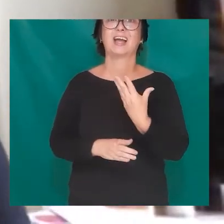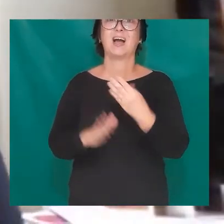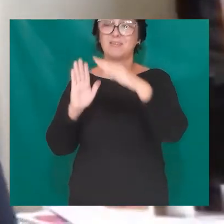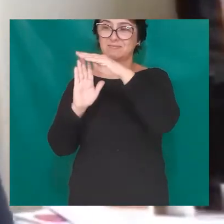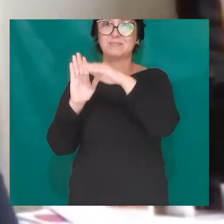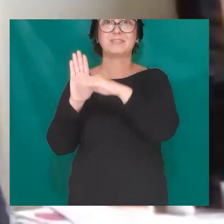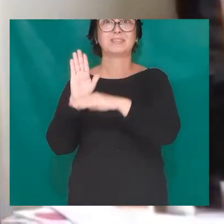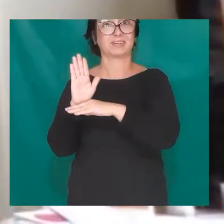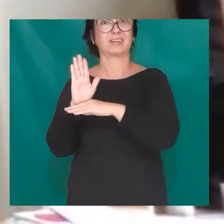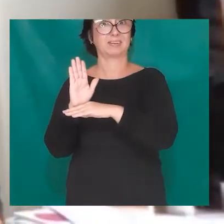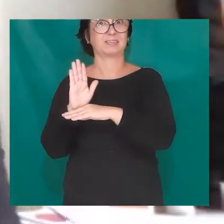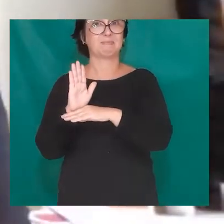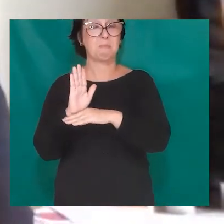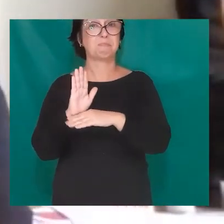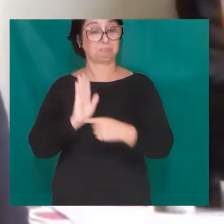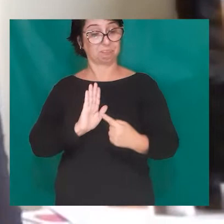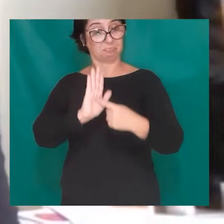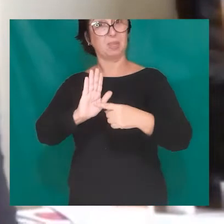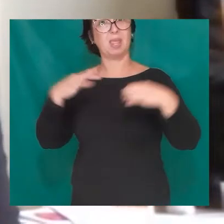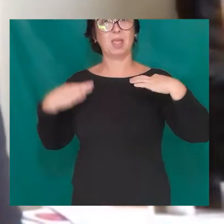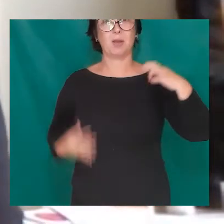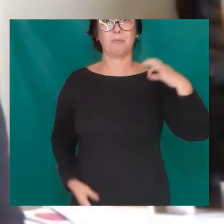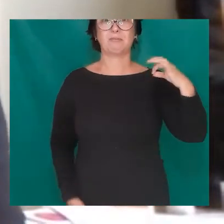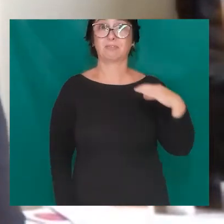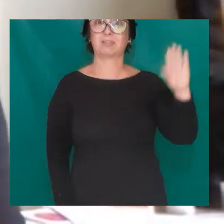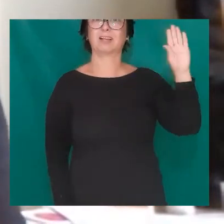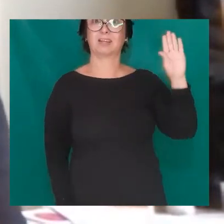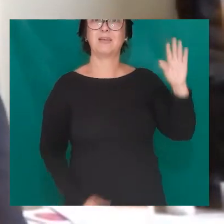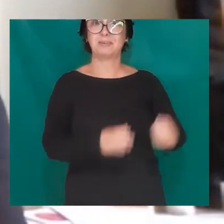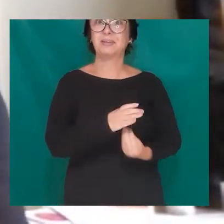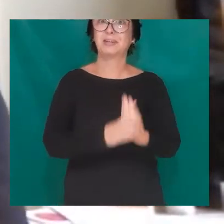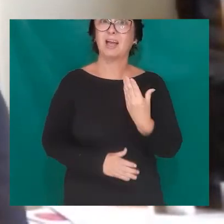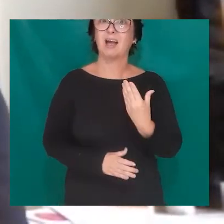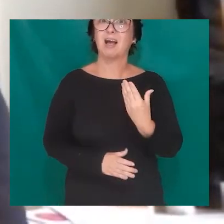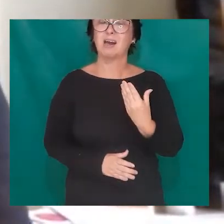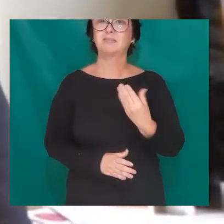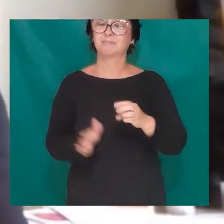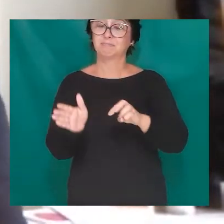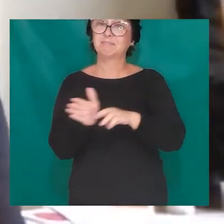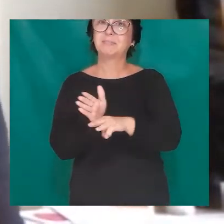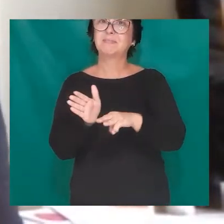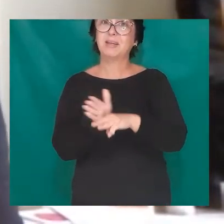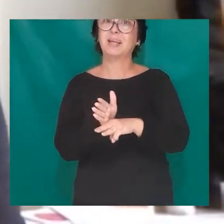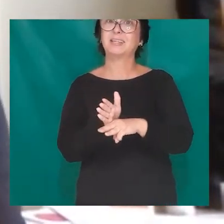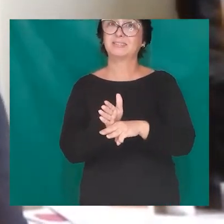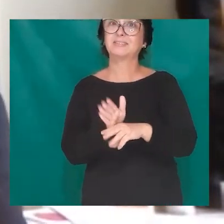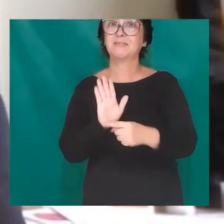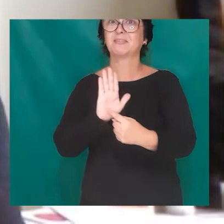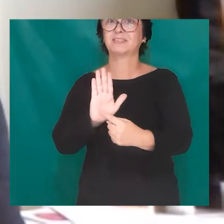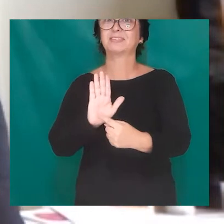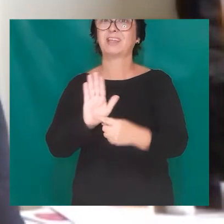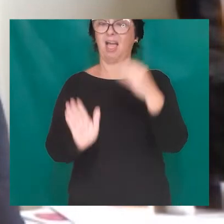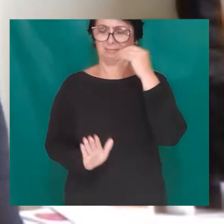dispus, na época, a fazer parte do grupo que criaria uma didática, até porque tem uma boa experiência nisso